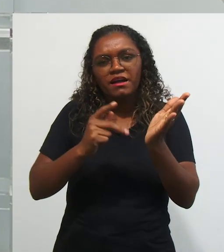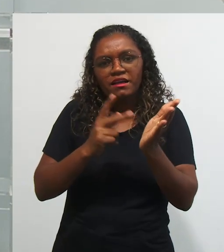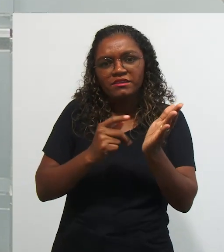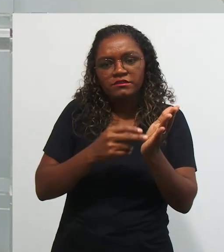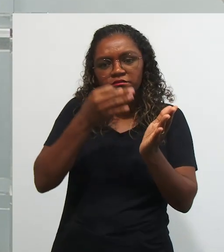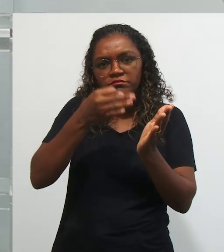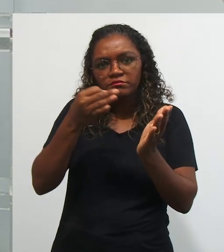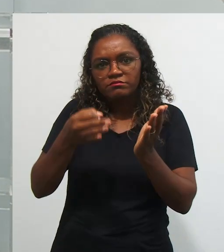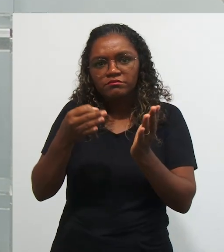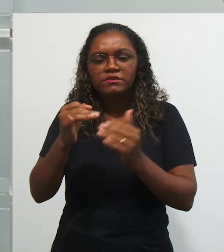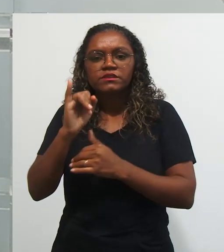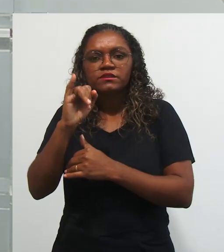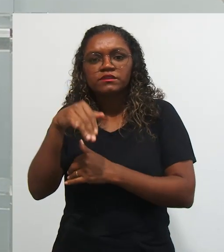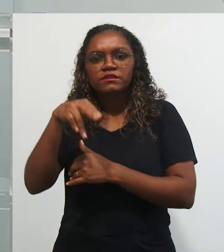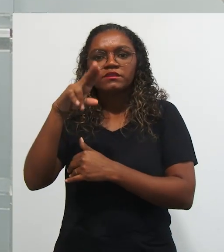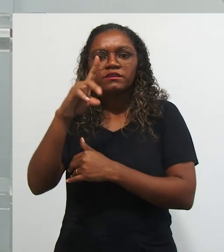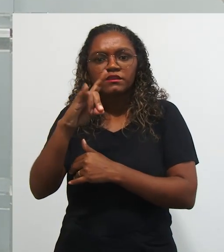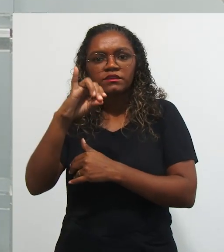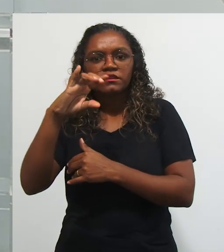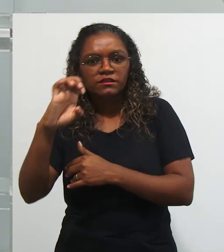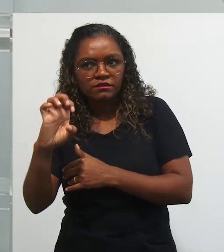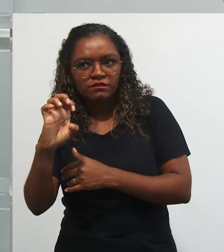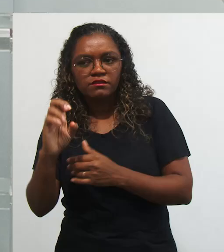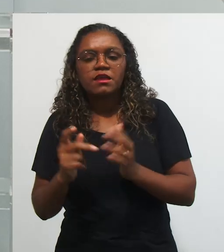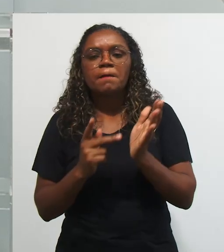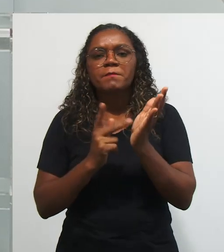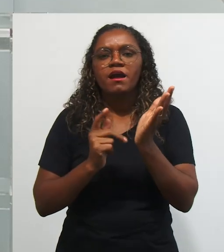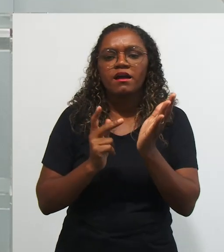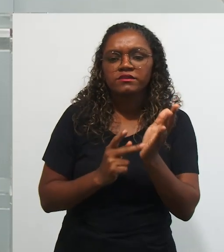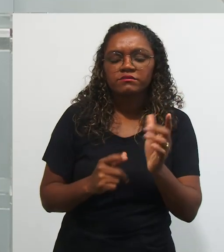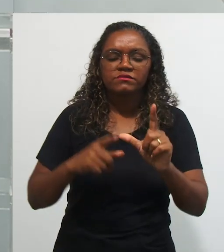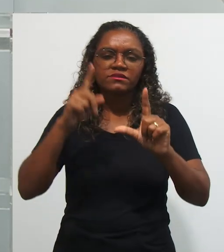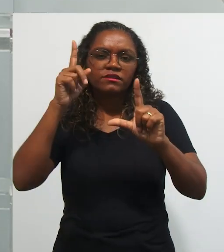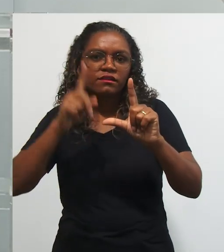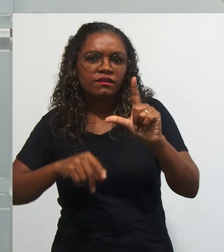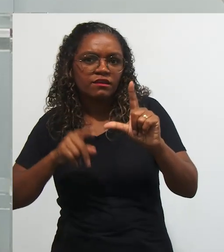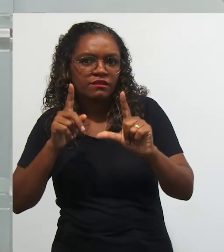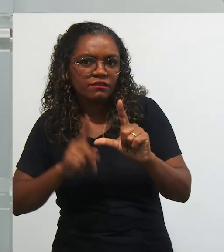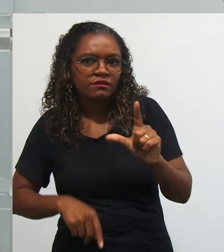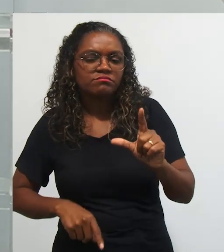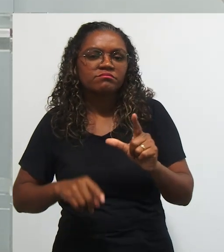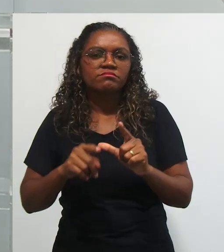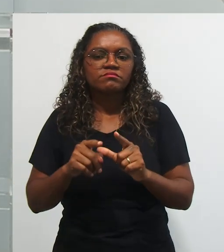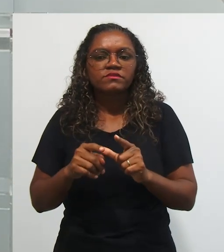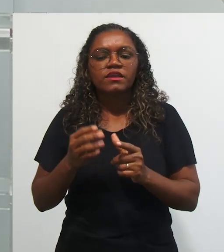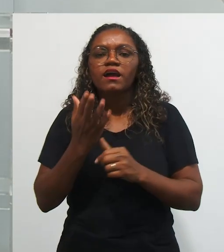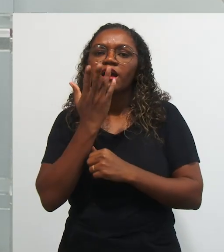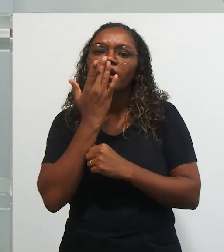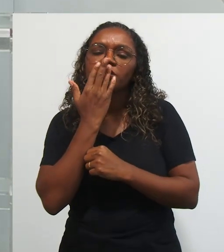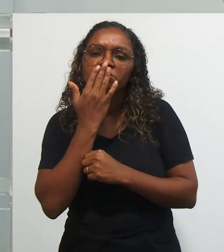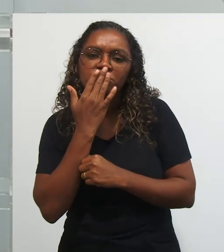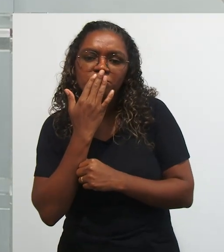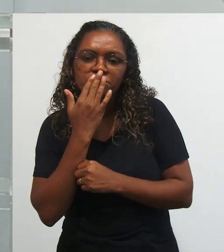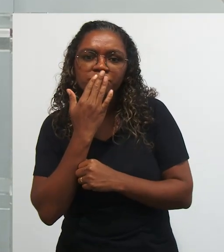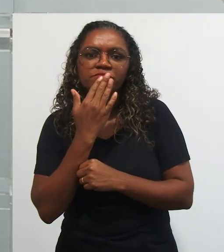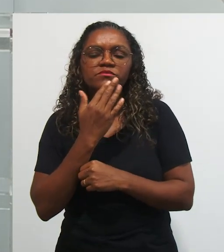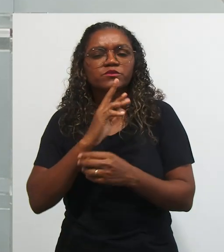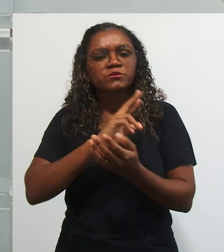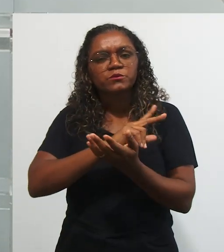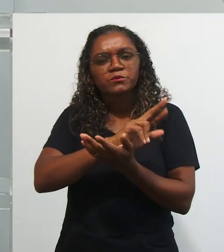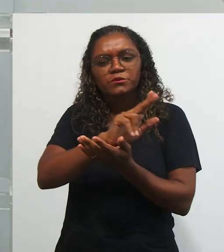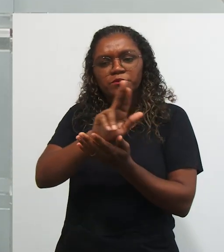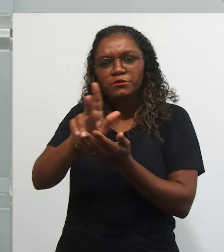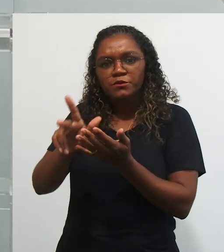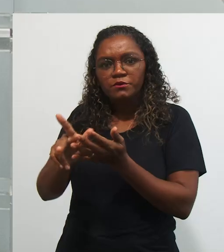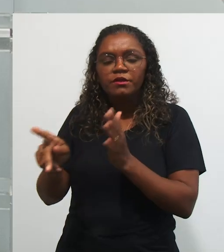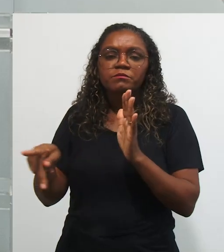tem que ter o índice, tem que ter a paginação, né? A letra, a fonte, a cor da folha.